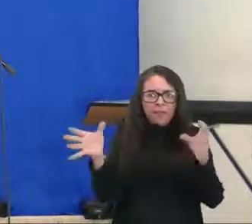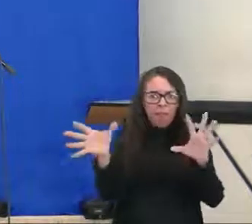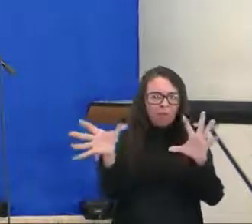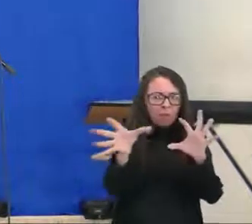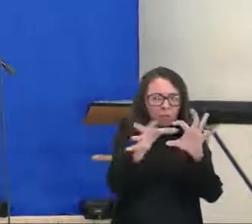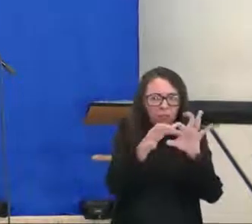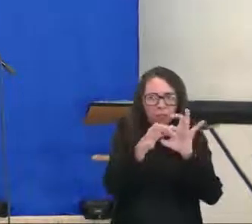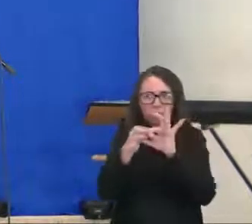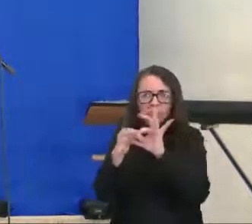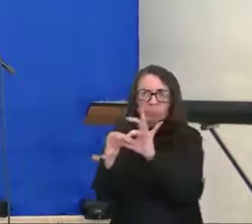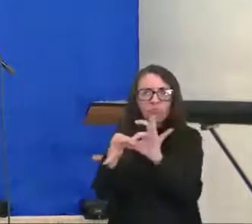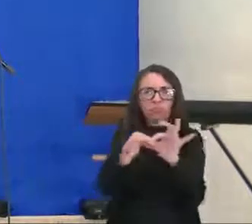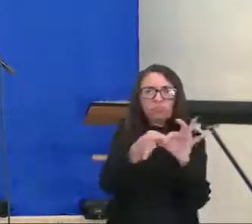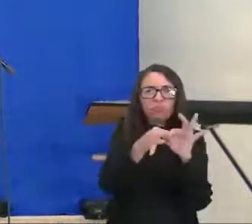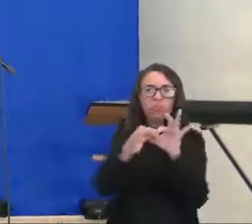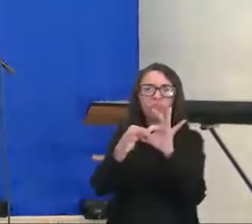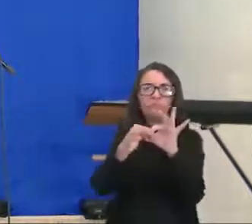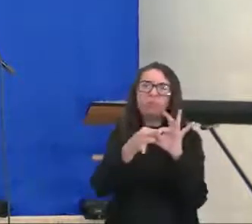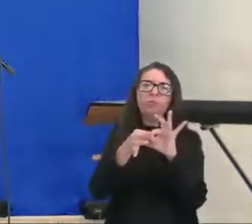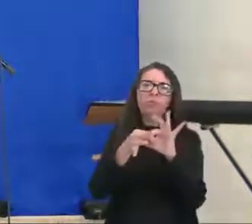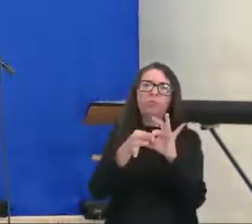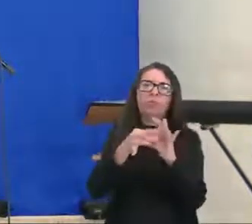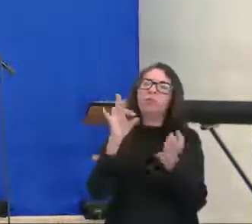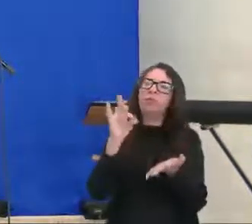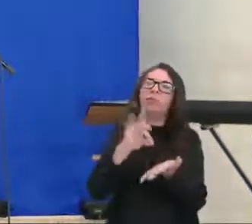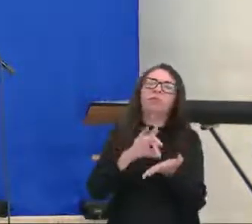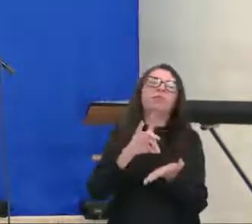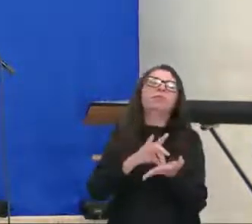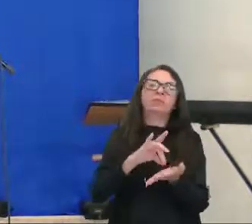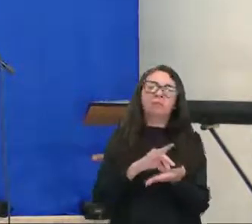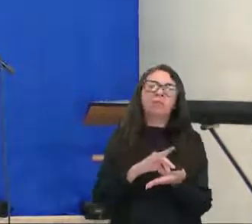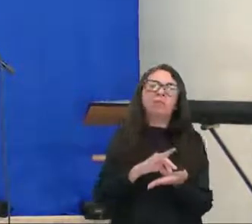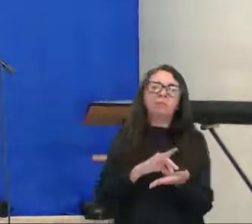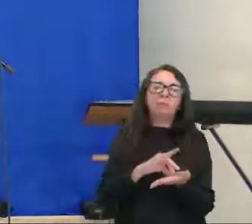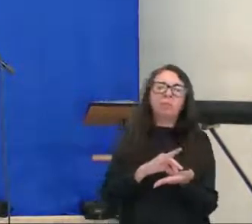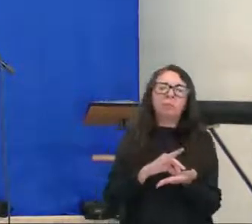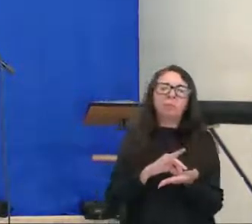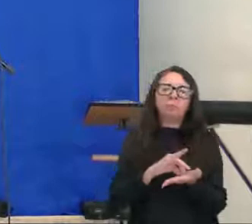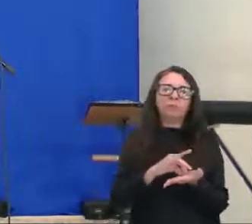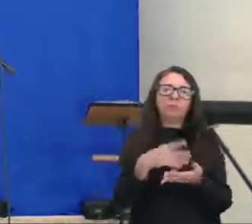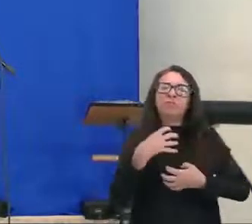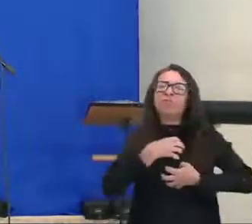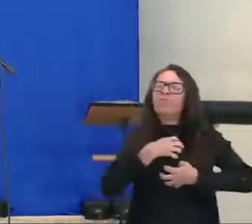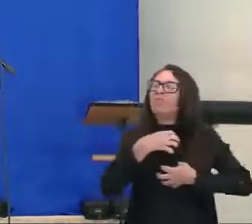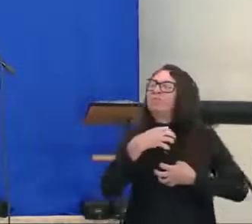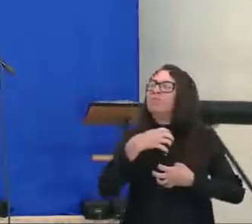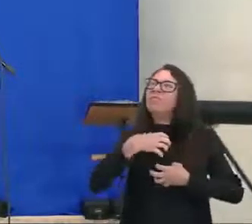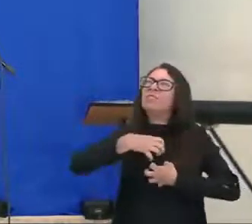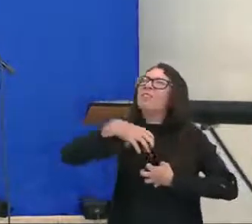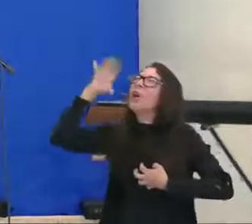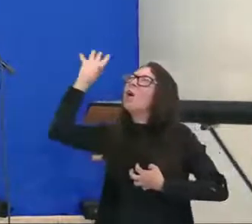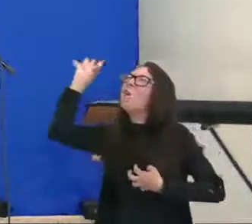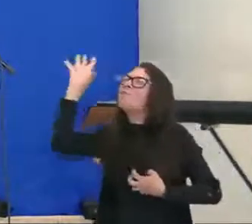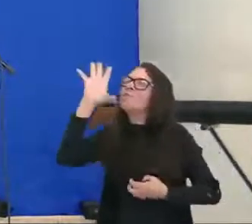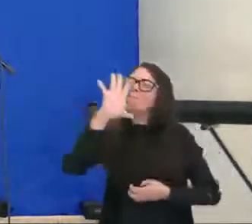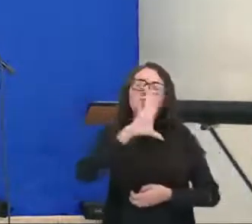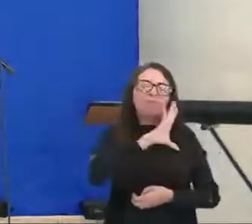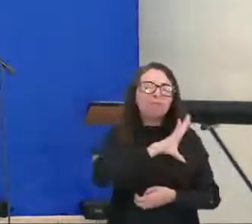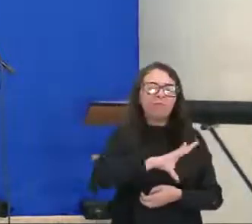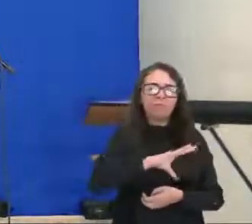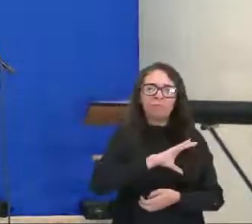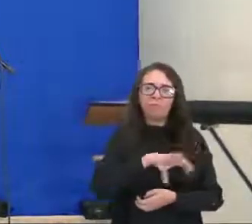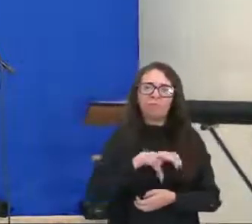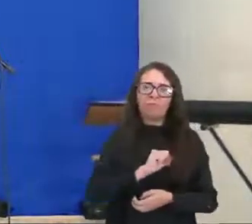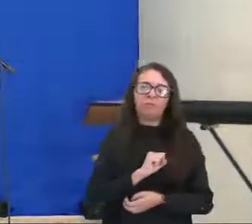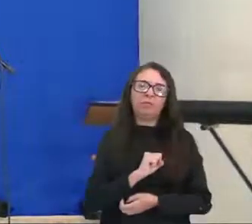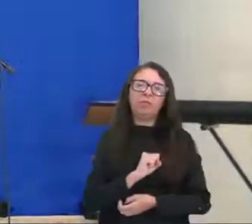Depois a gente vai comentar mais no final, voltar a esse tópico. Mas a pergunta é essa: nós, como corpo de Cristo, o que